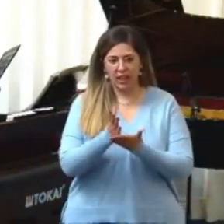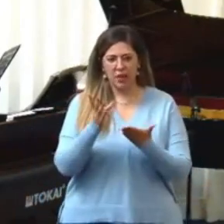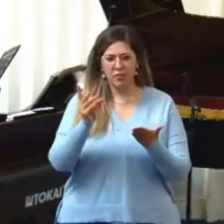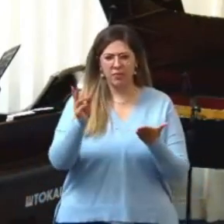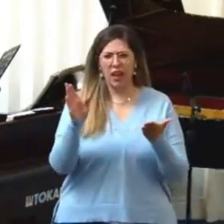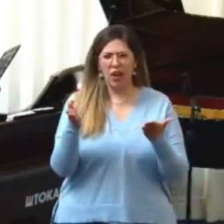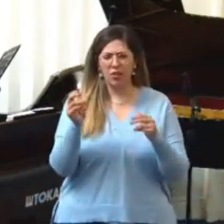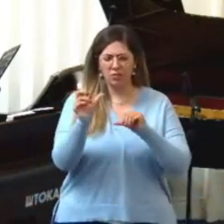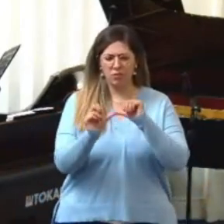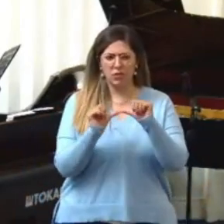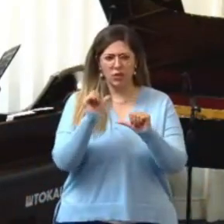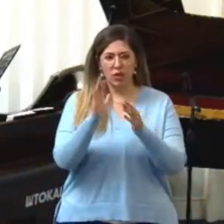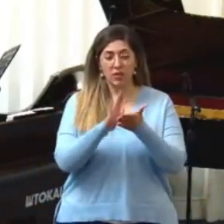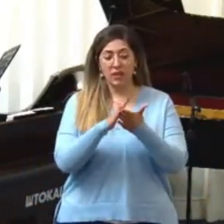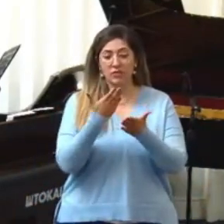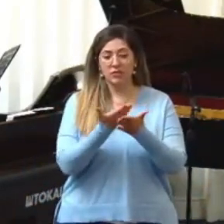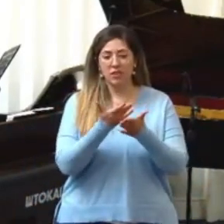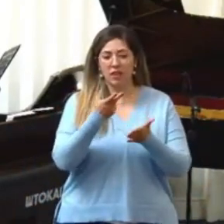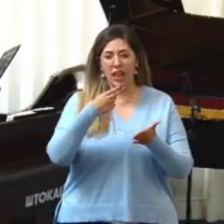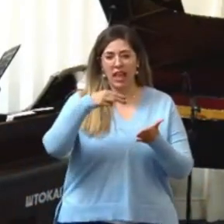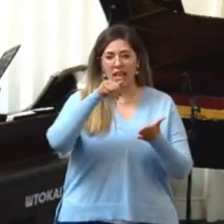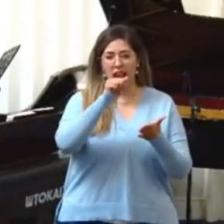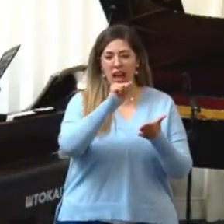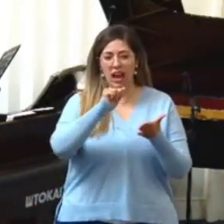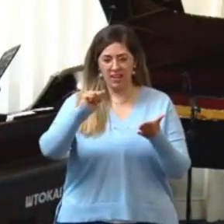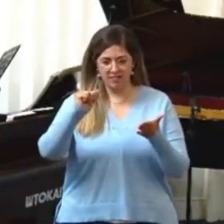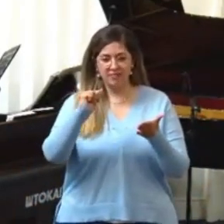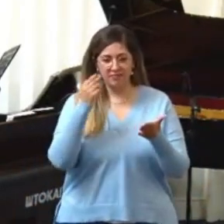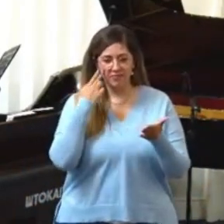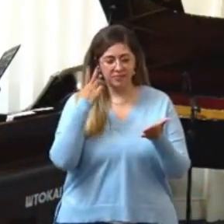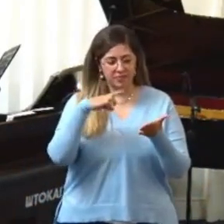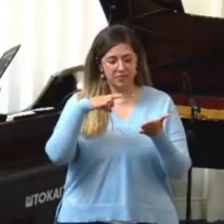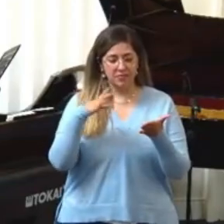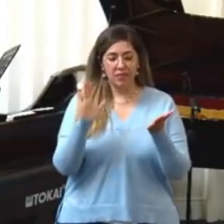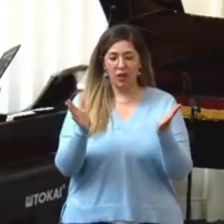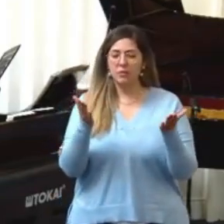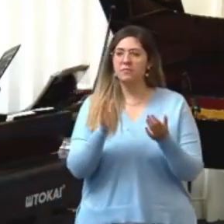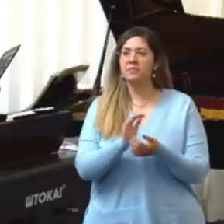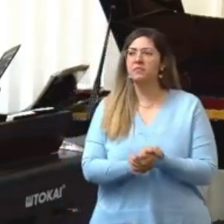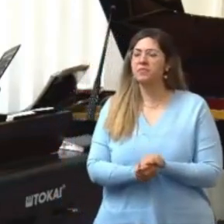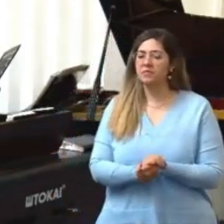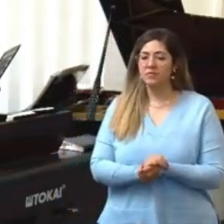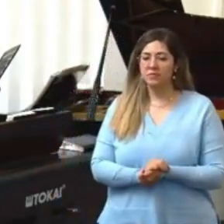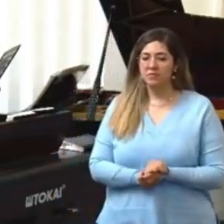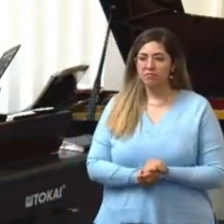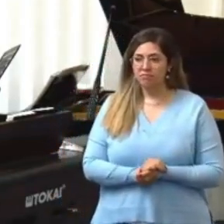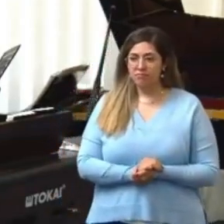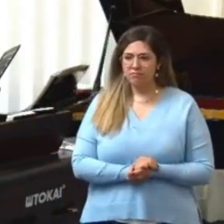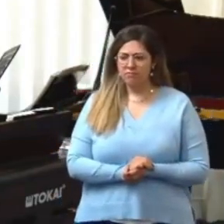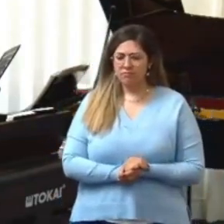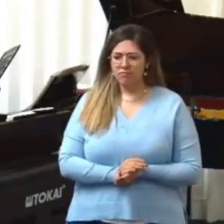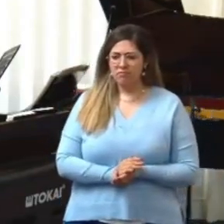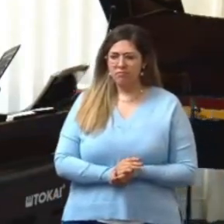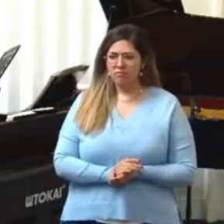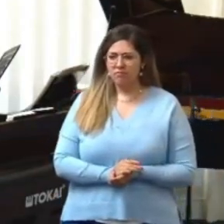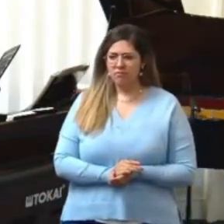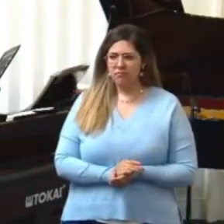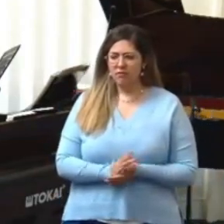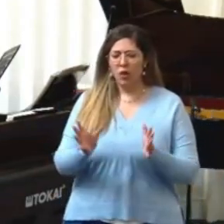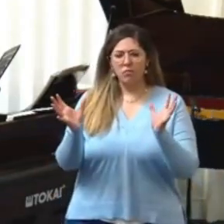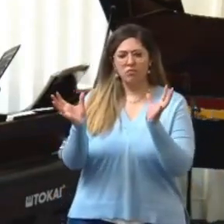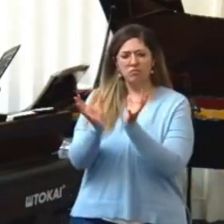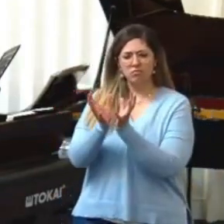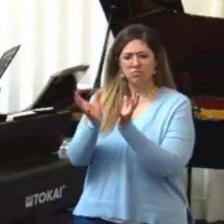seu centenário. Os governantes dos filisteus se reuniram para oferecer um grande